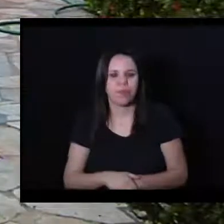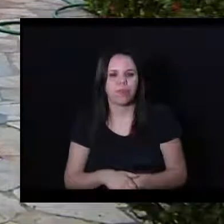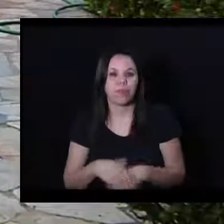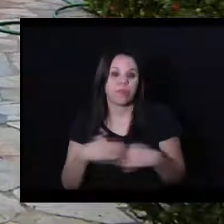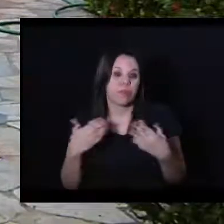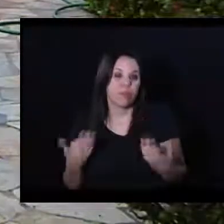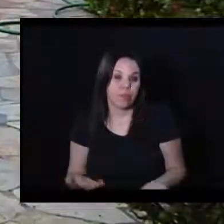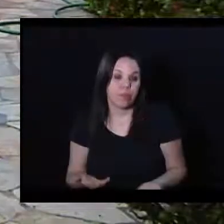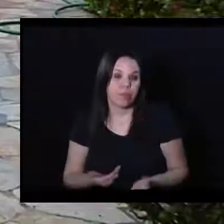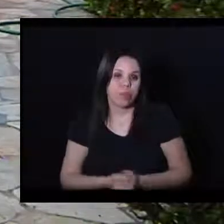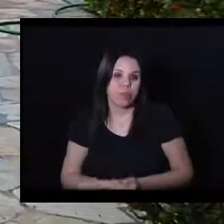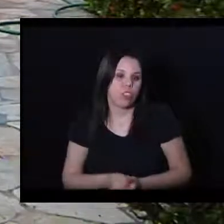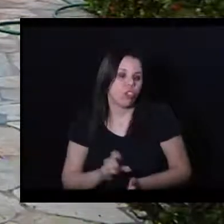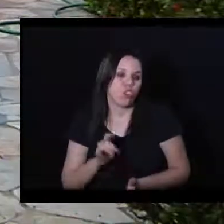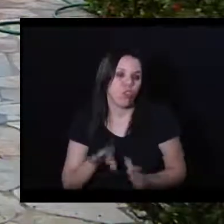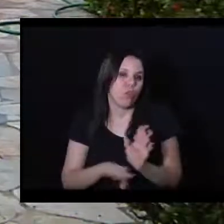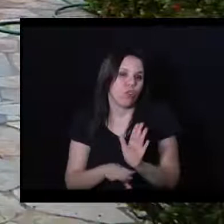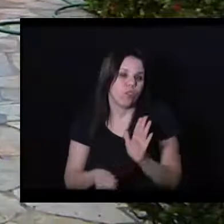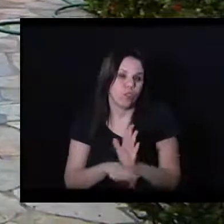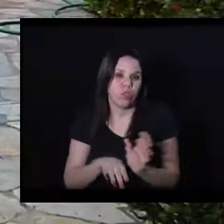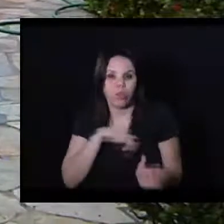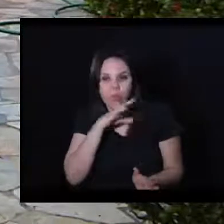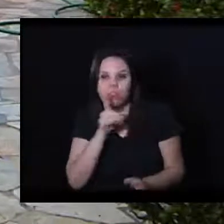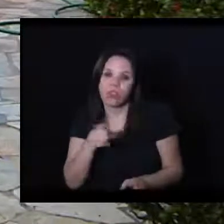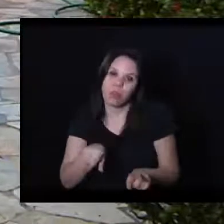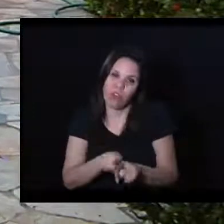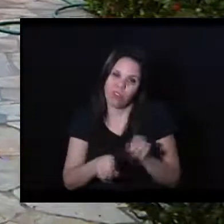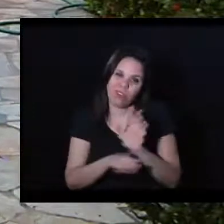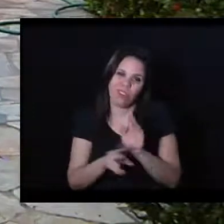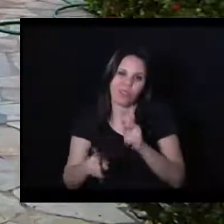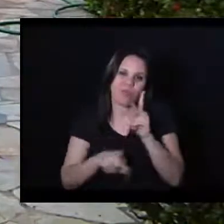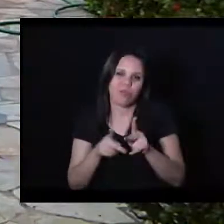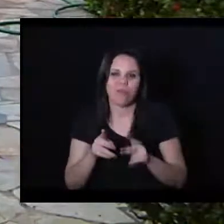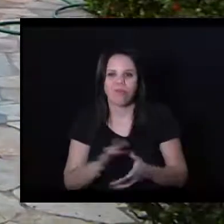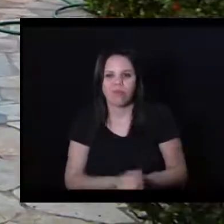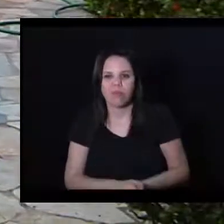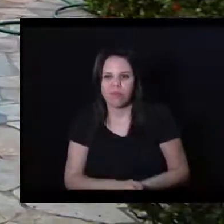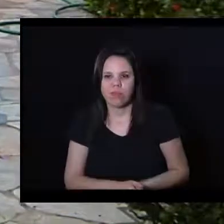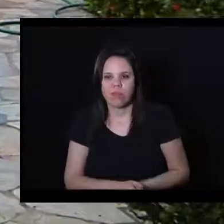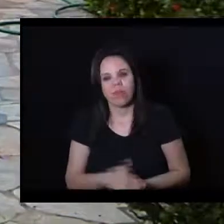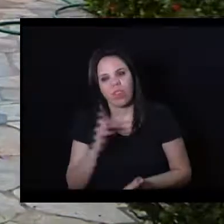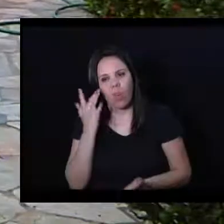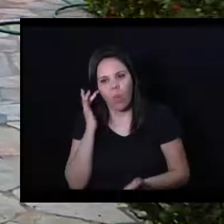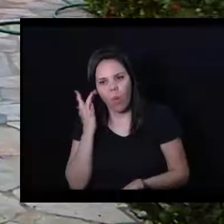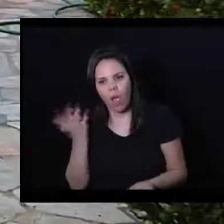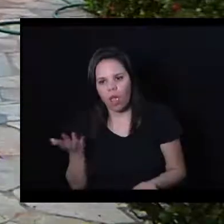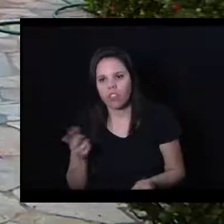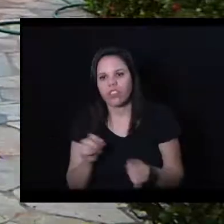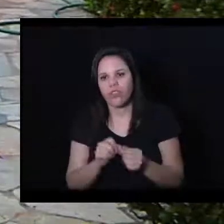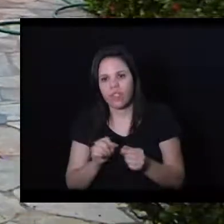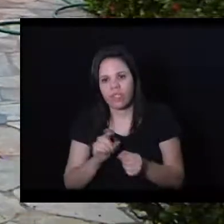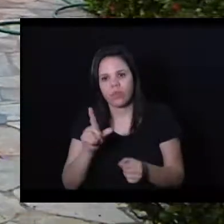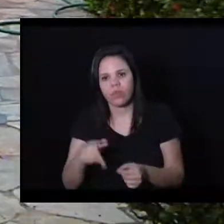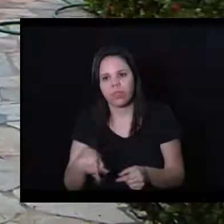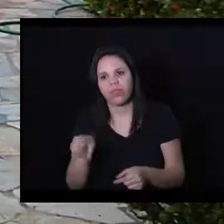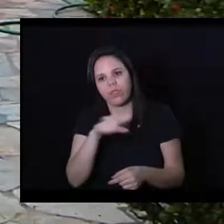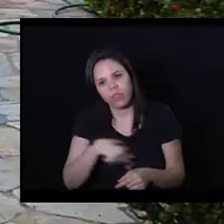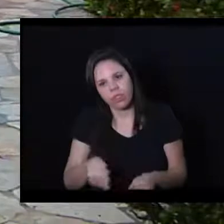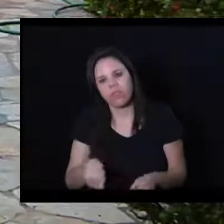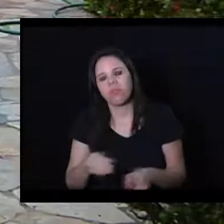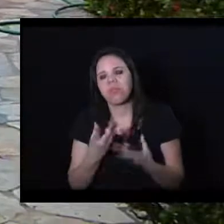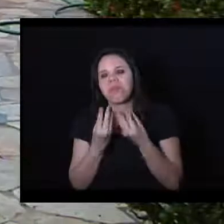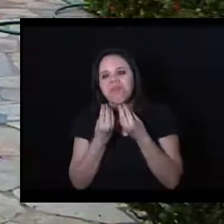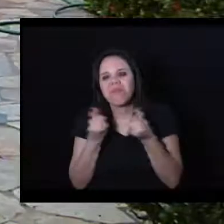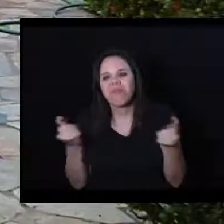de também não só ajudar os bichos, como ajudar as pessoas, né? E eu acho que fazendo isso também você